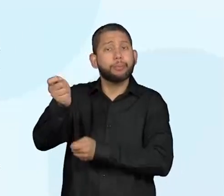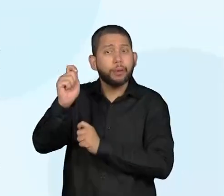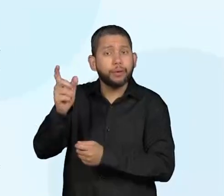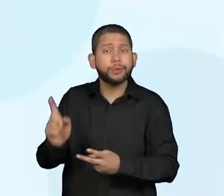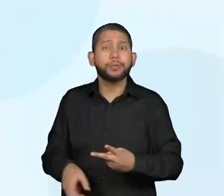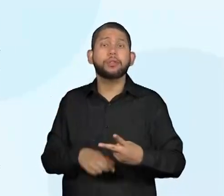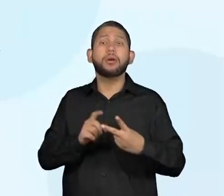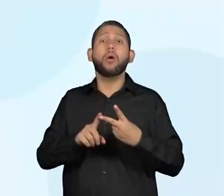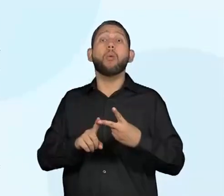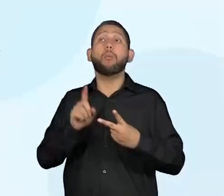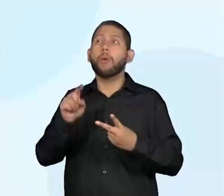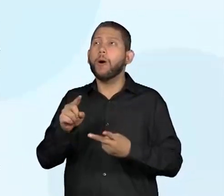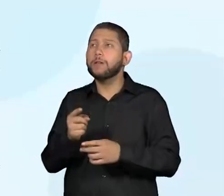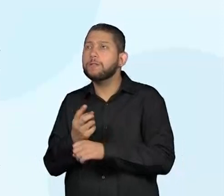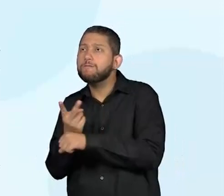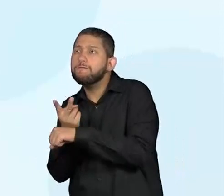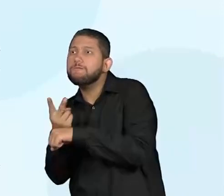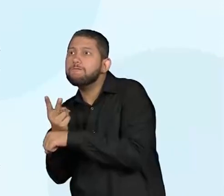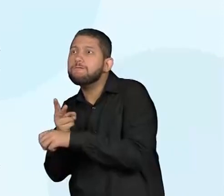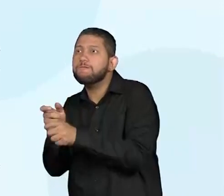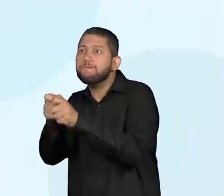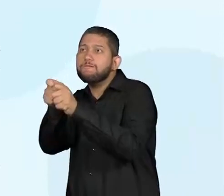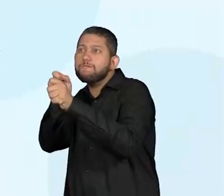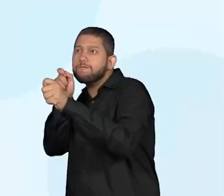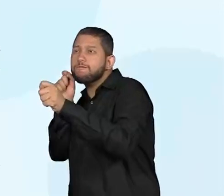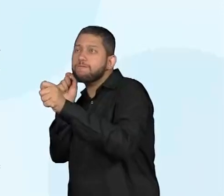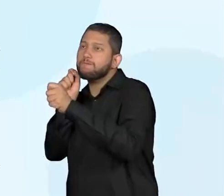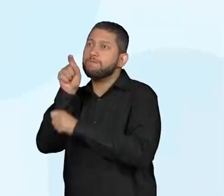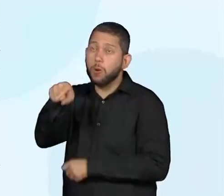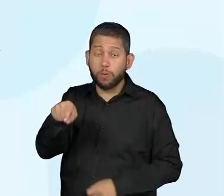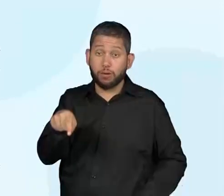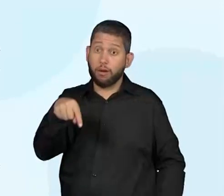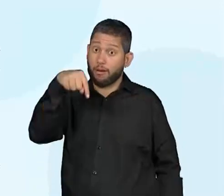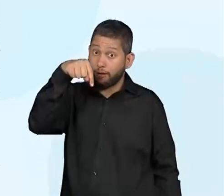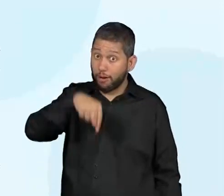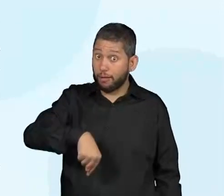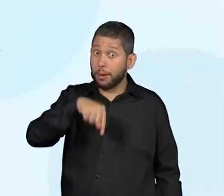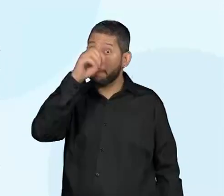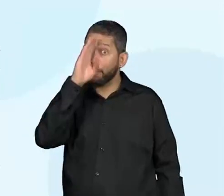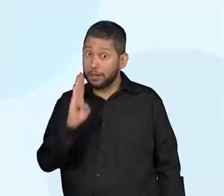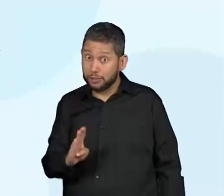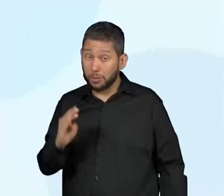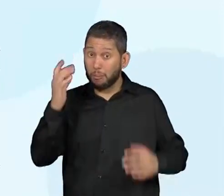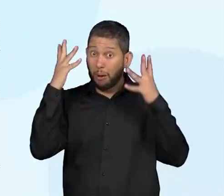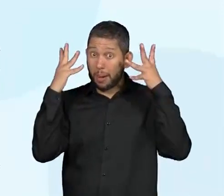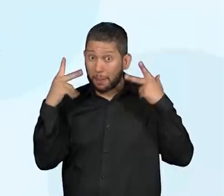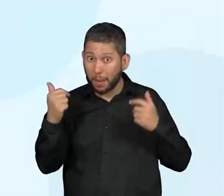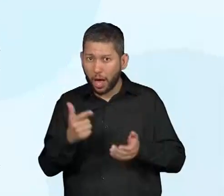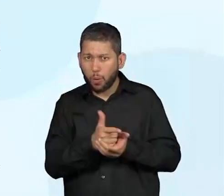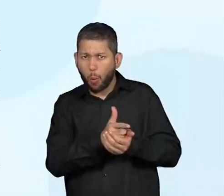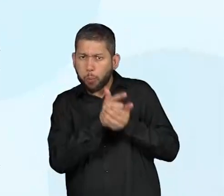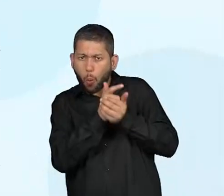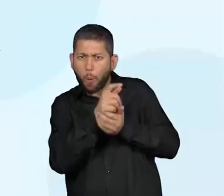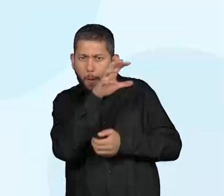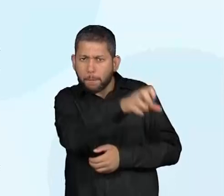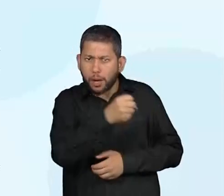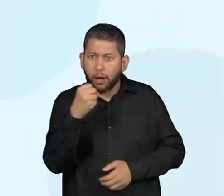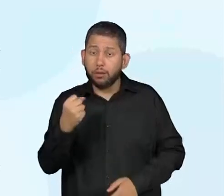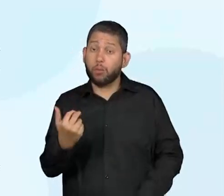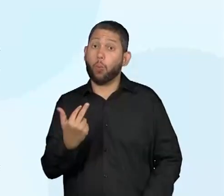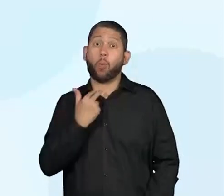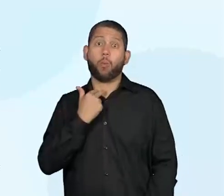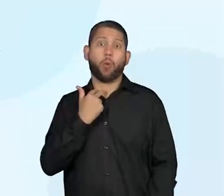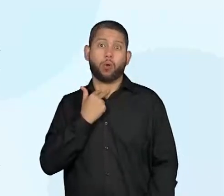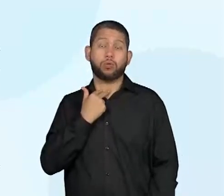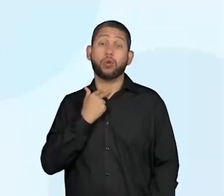à caça, e aí no caso da caça, a caça no Brasil ela é ilegal, exceto para algumas